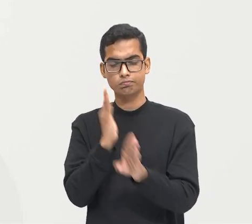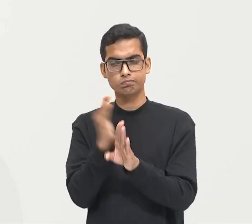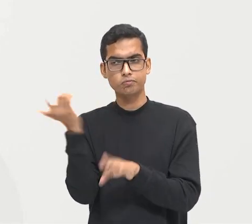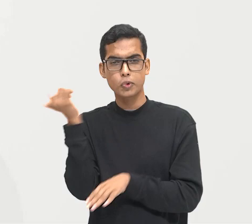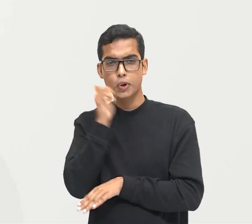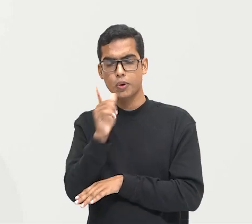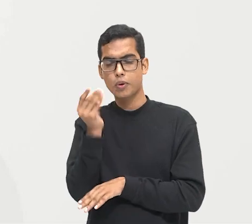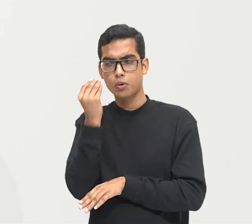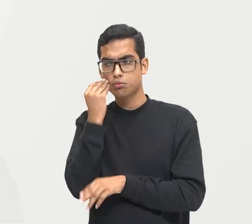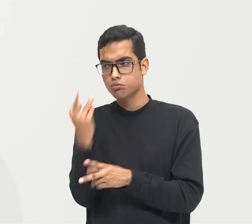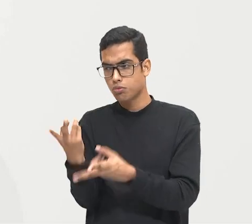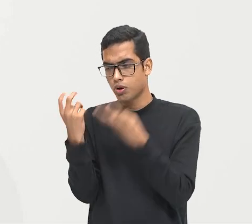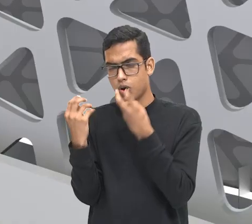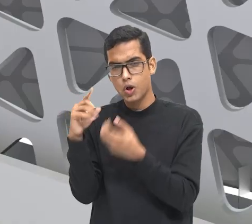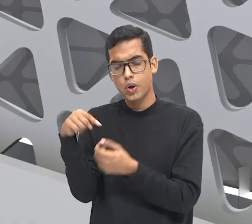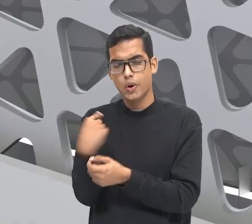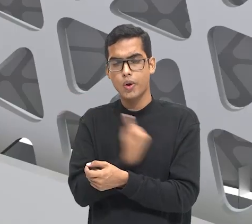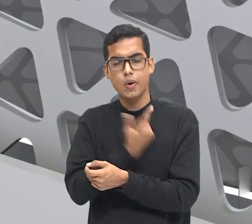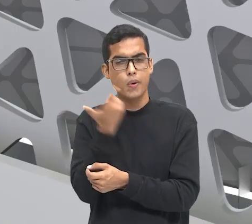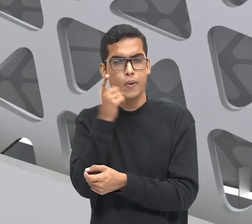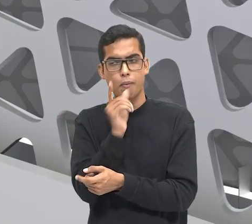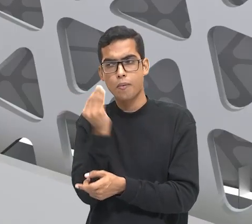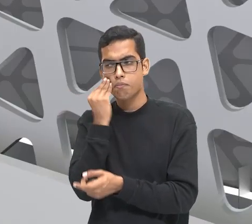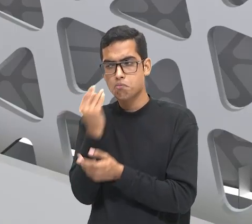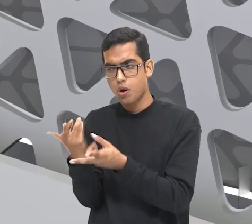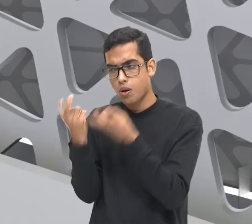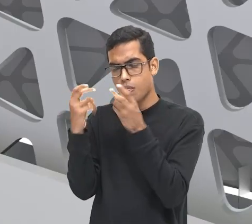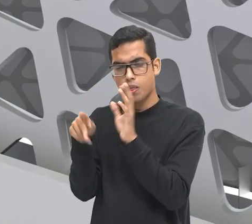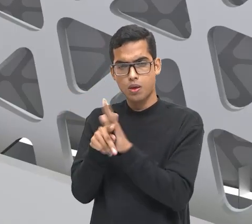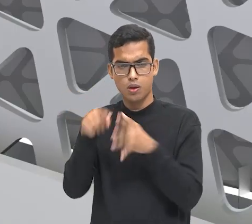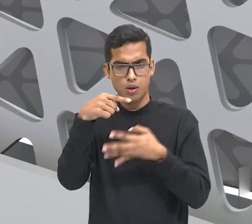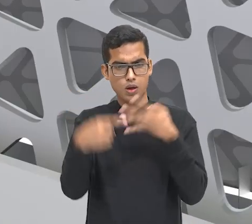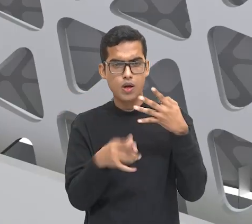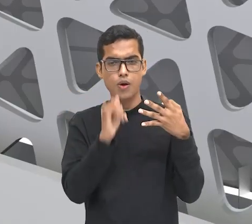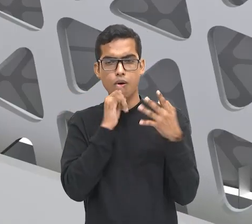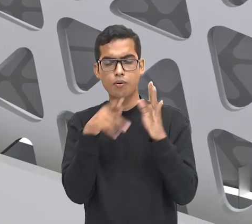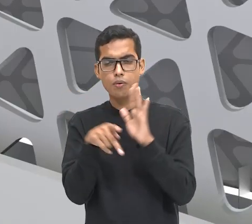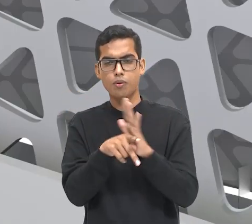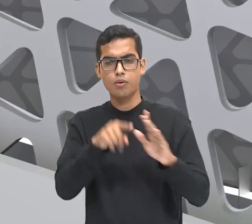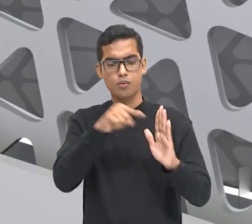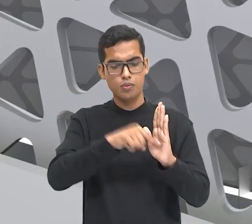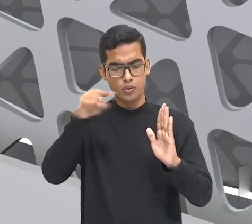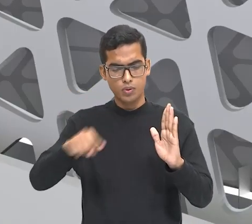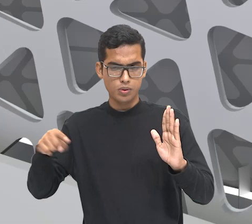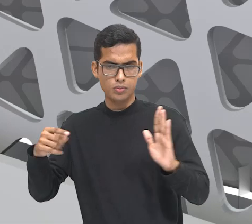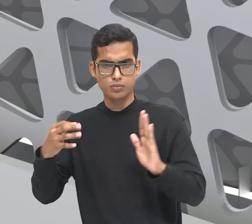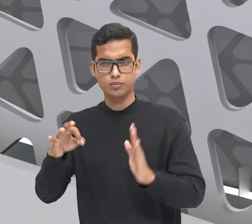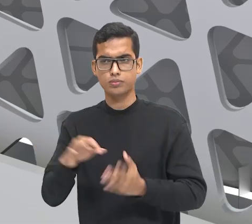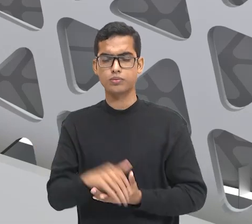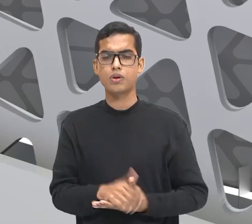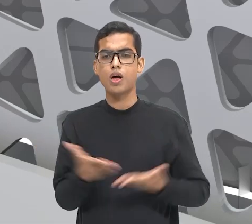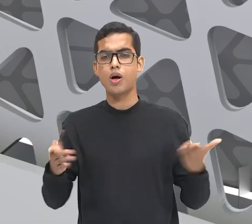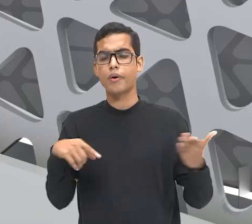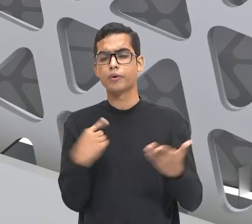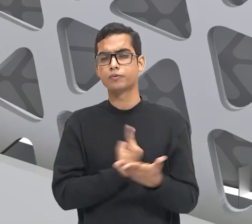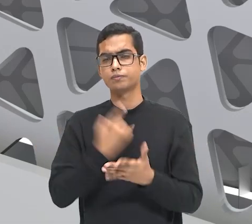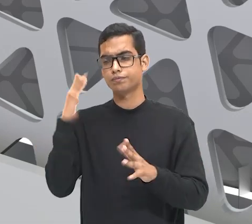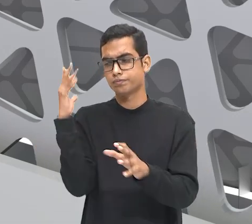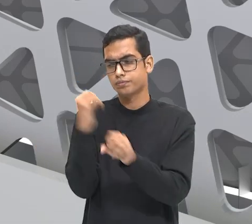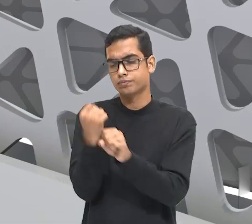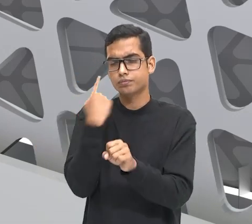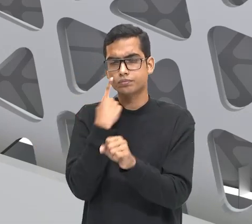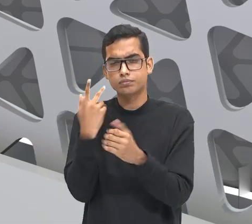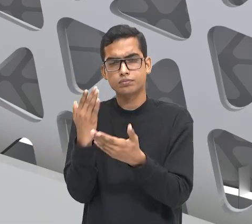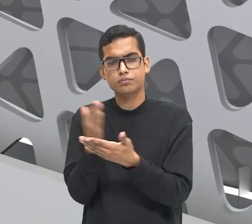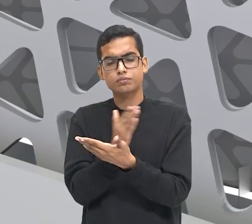consiga observar. Então dessa forma a gente observou os nossos exemplos ali de ondas eletromagnéticas. Agora a gente vai revisitar